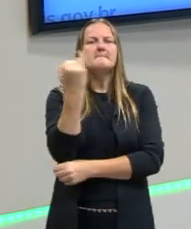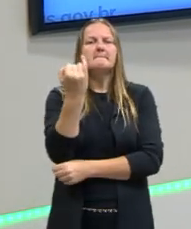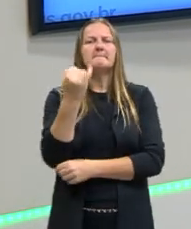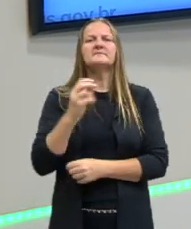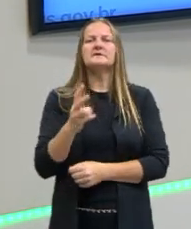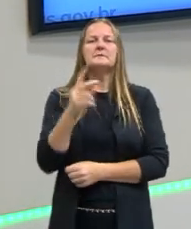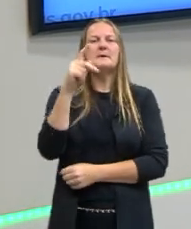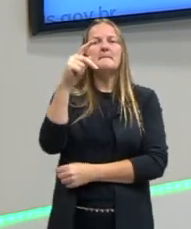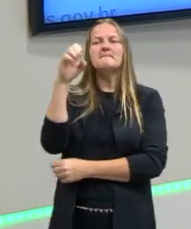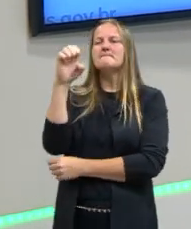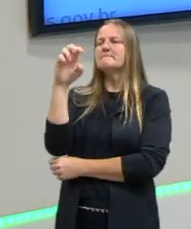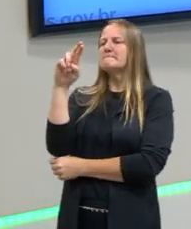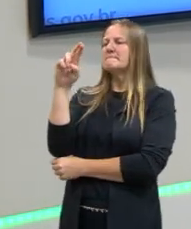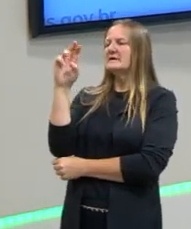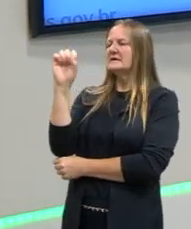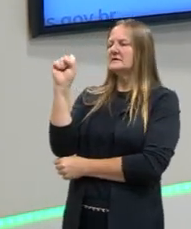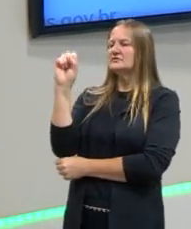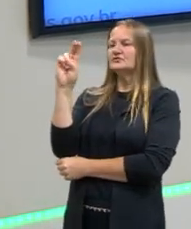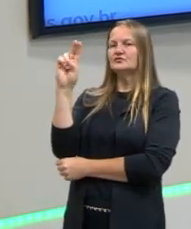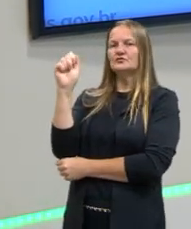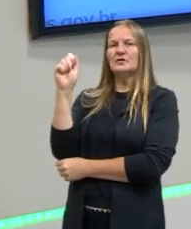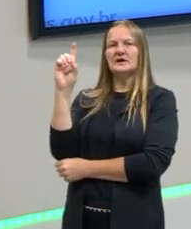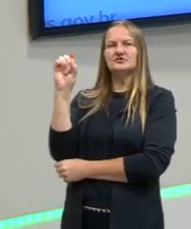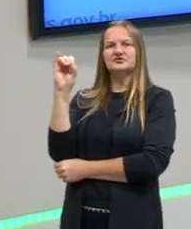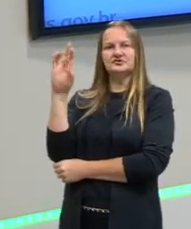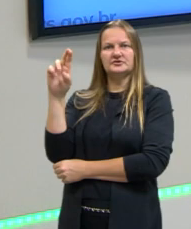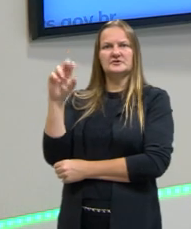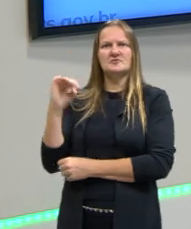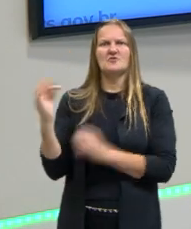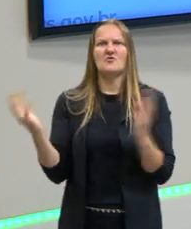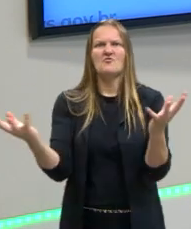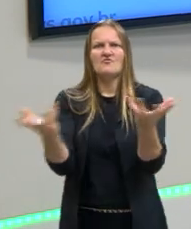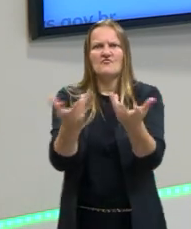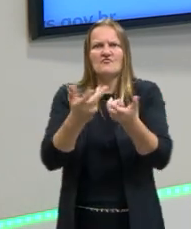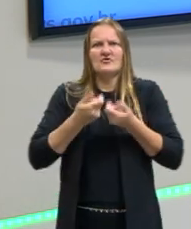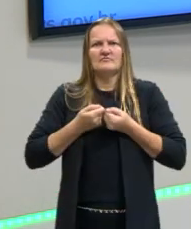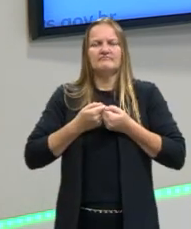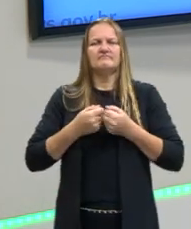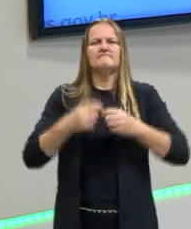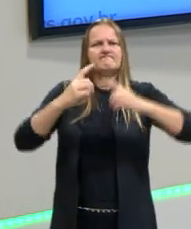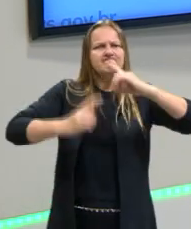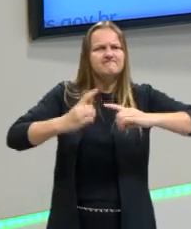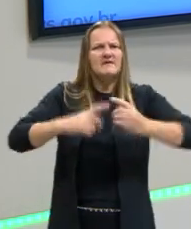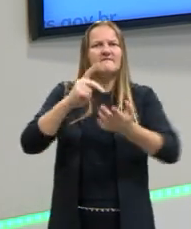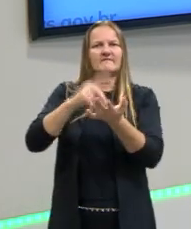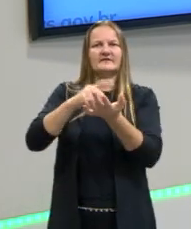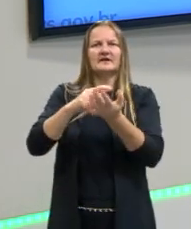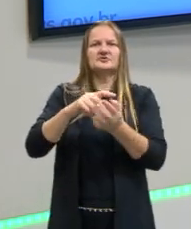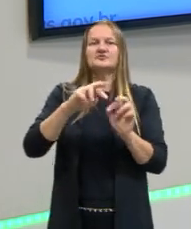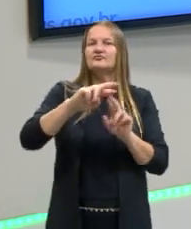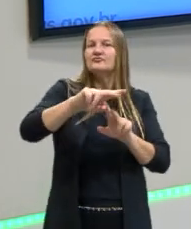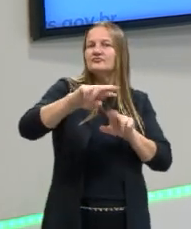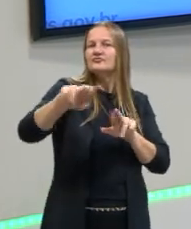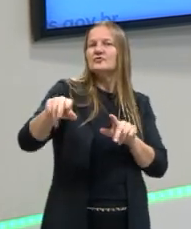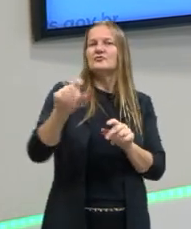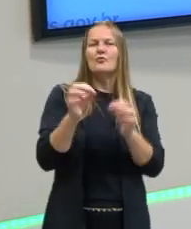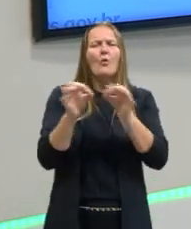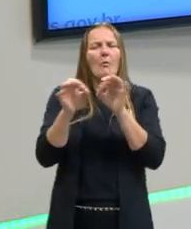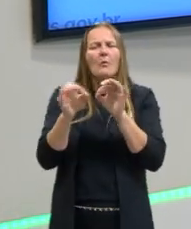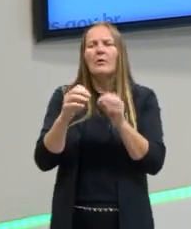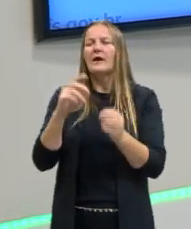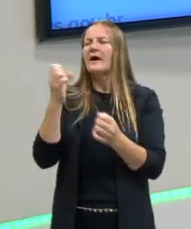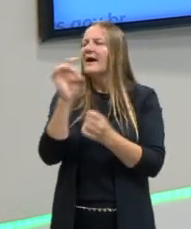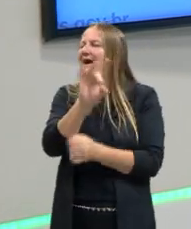nunca enfim não existiria a verdade mas no embate a verdade seria de acordo com a medida do homem